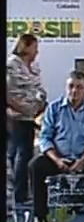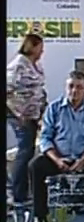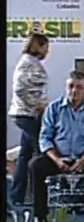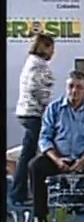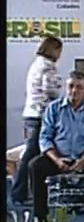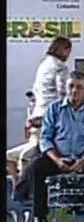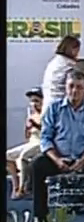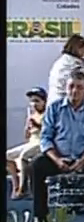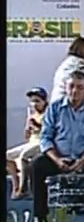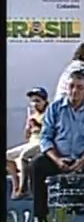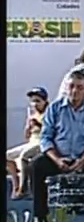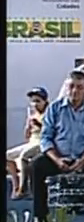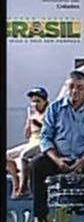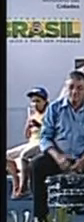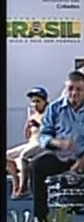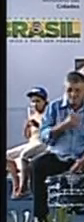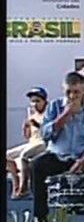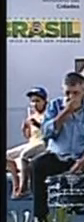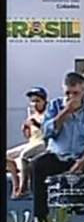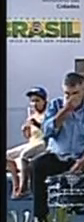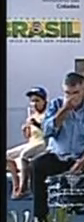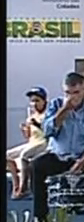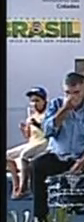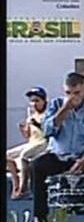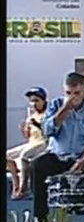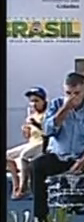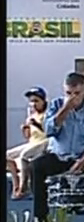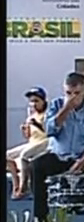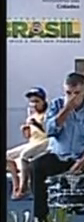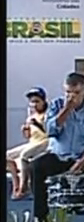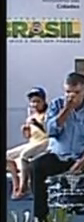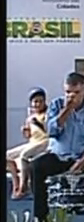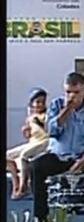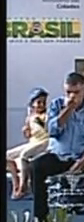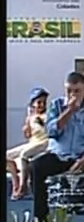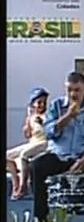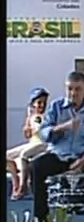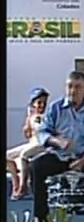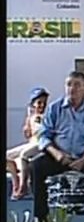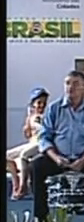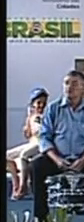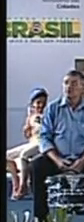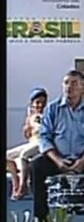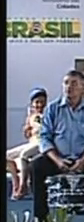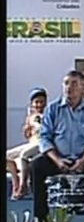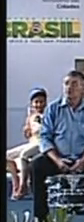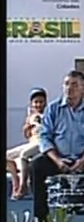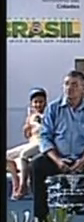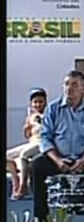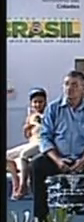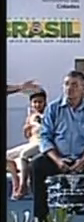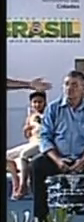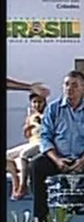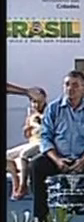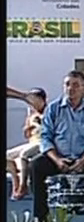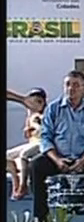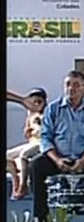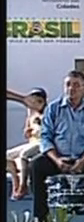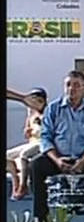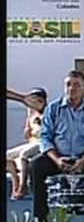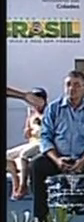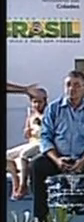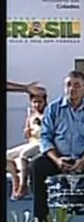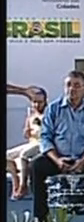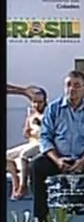Oi Meu nome não de todas as pessoas moradora do Jardim dos Ipês quero agradecer a nossa